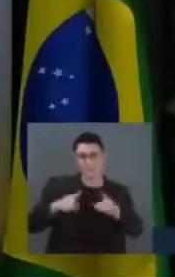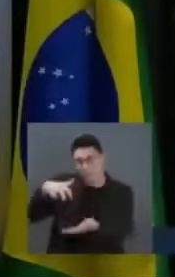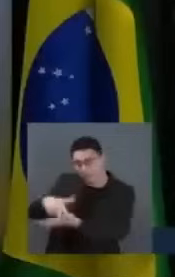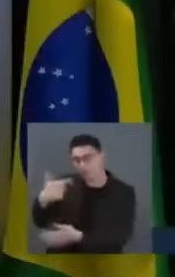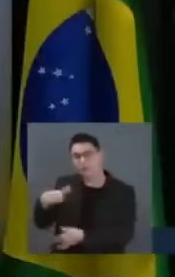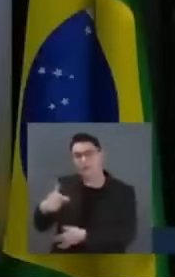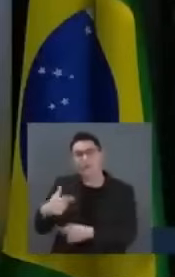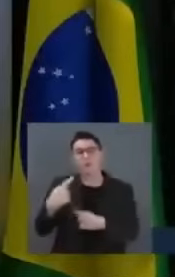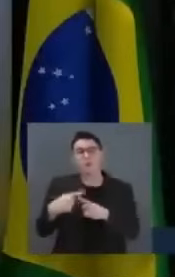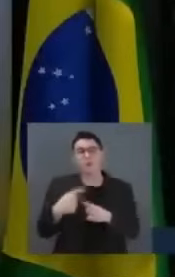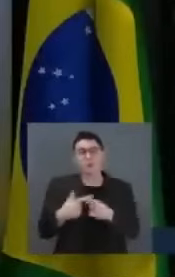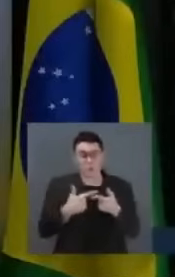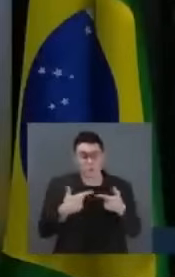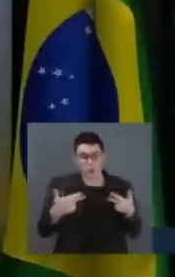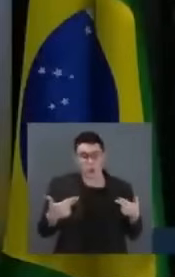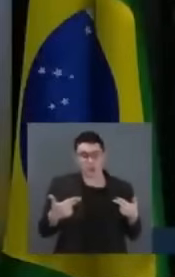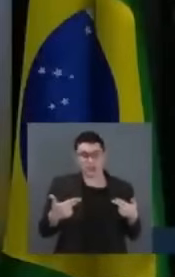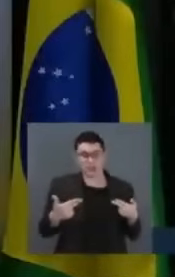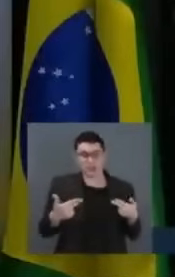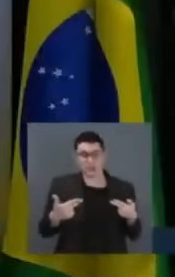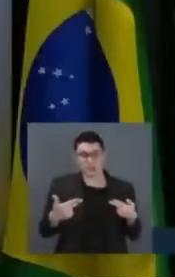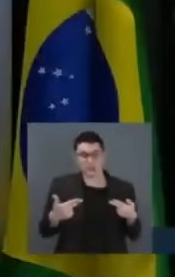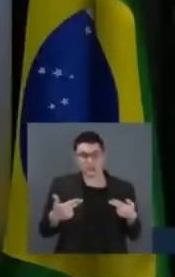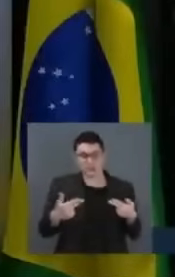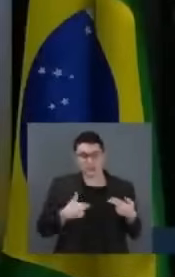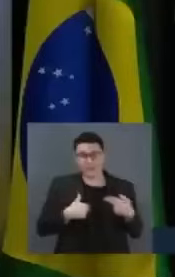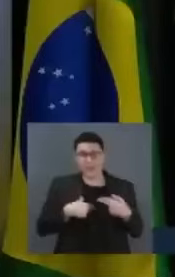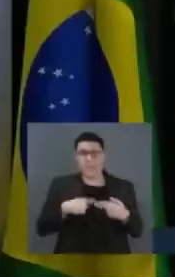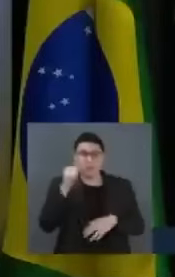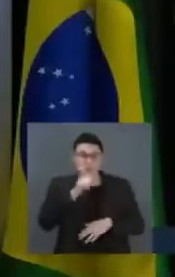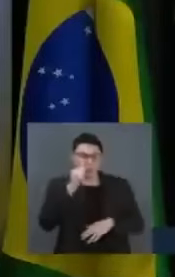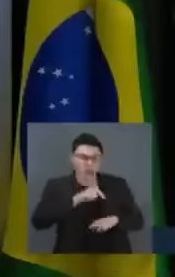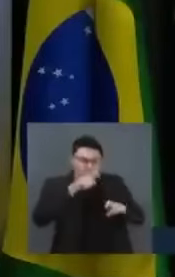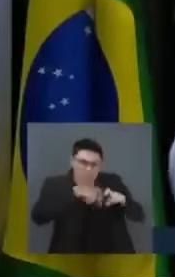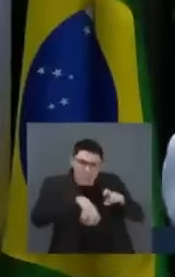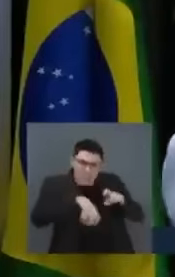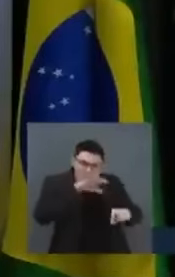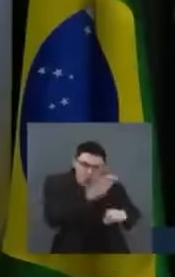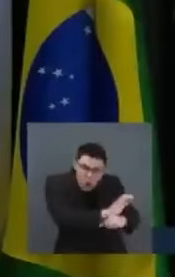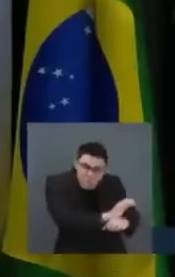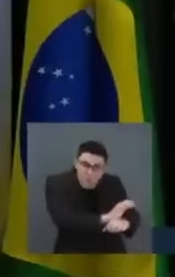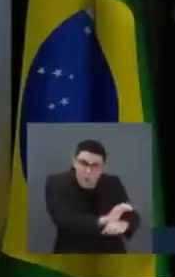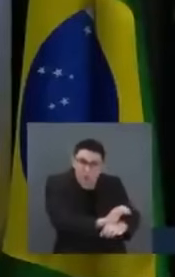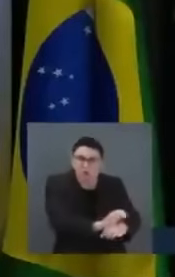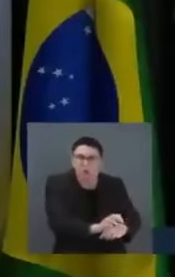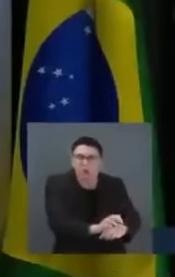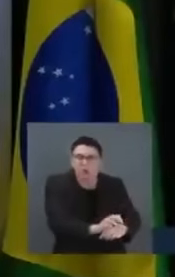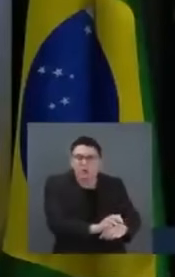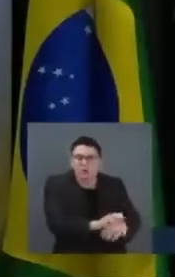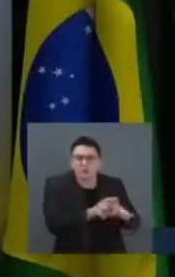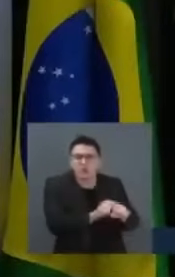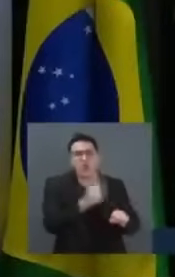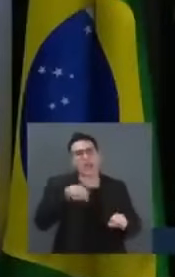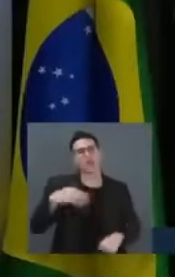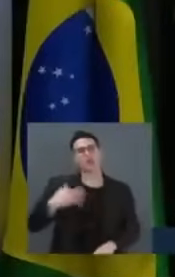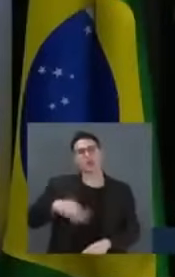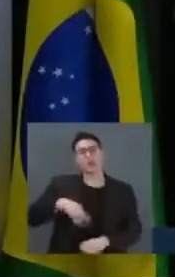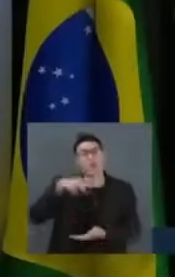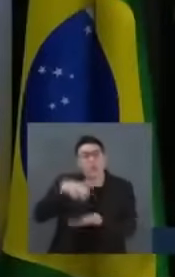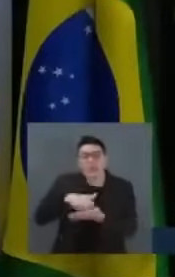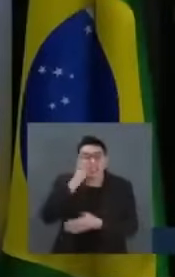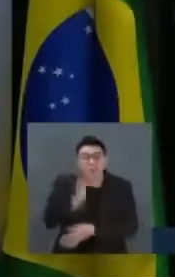porque o fato de ter sido estuprada já é dor suficiente para a